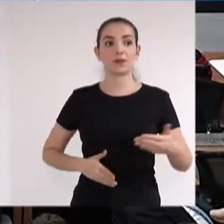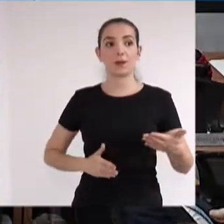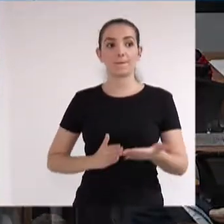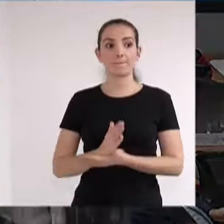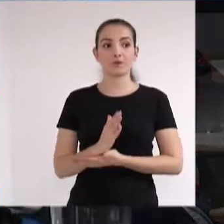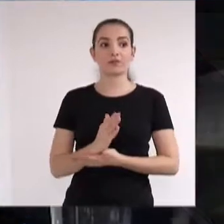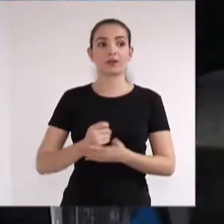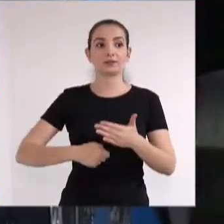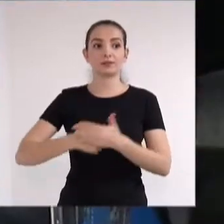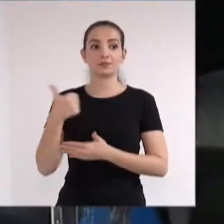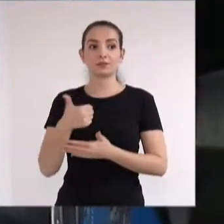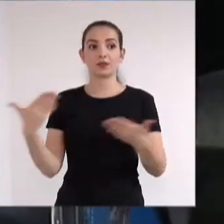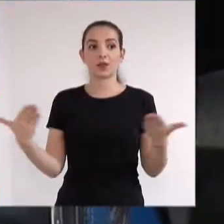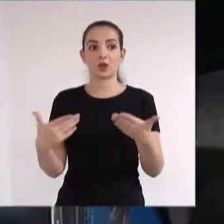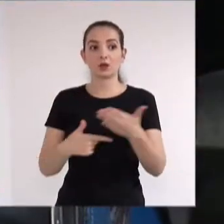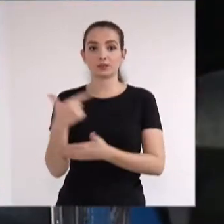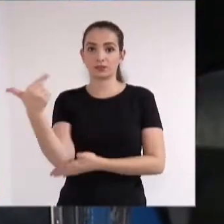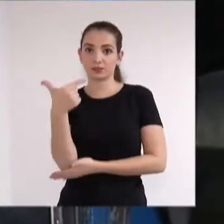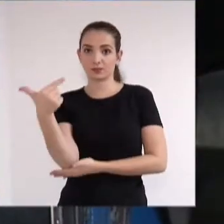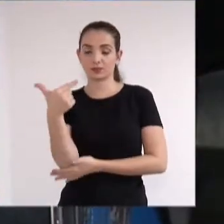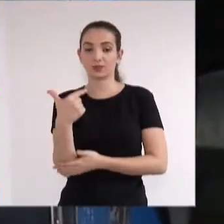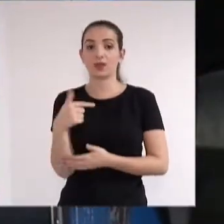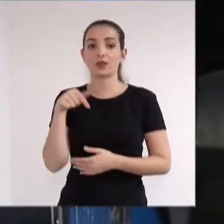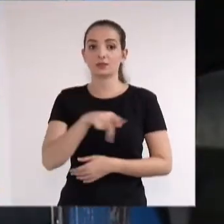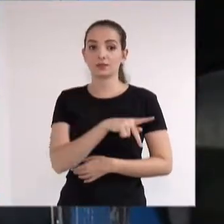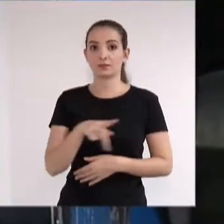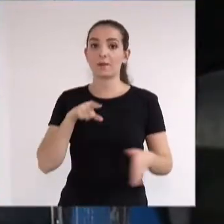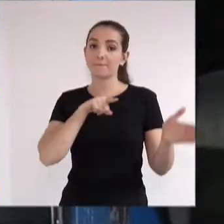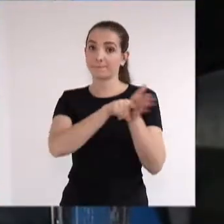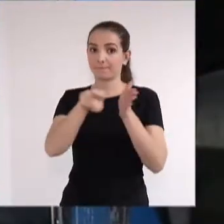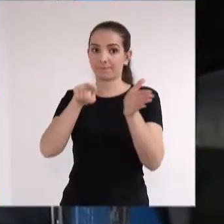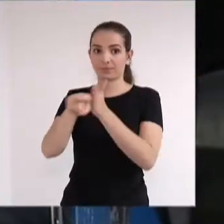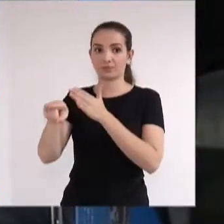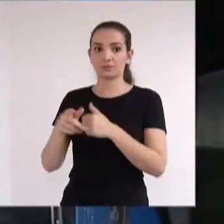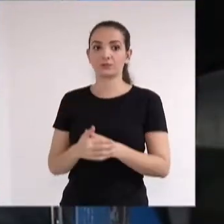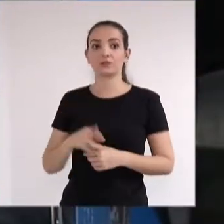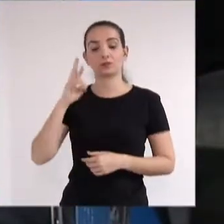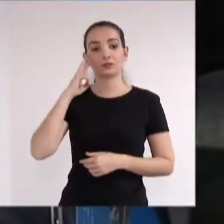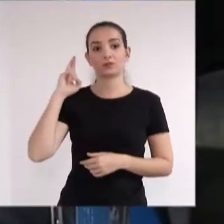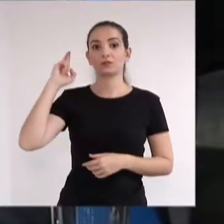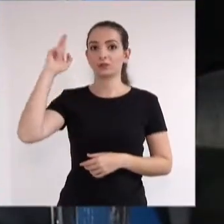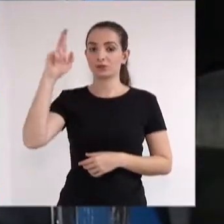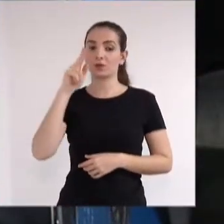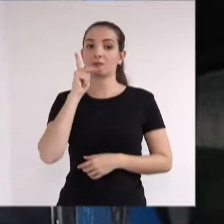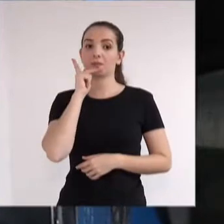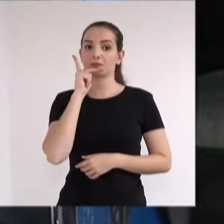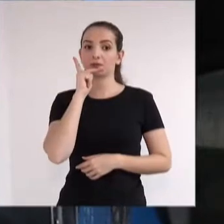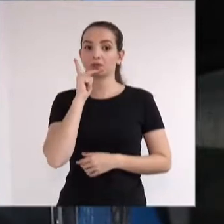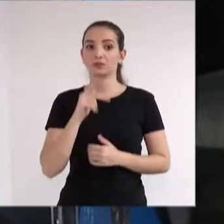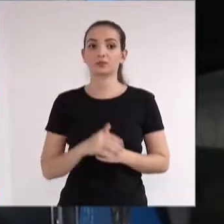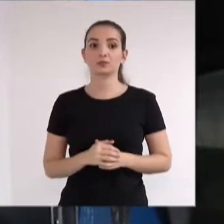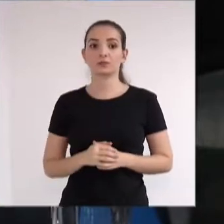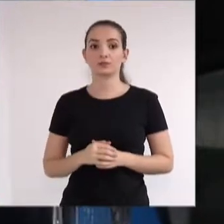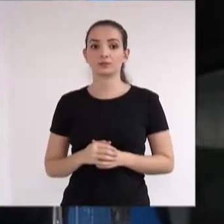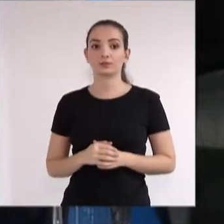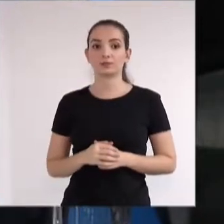Aprovada em primeira, vai a segunda. Esta presidência vai consultar as lideranças partidárias